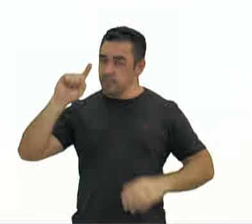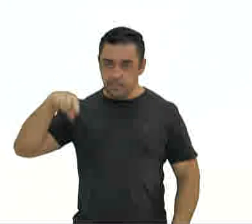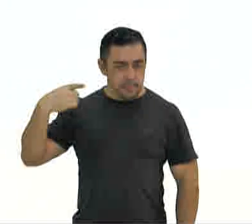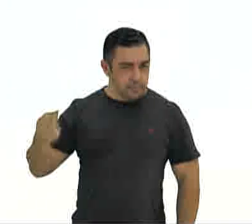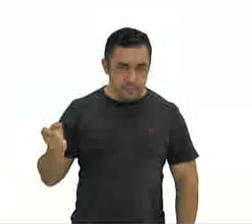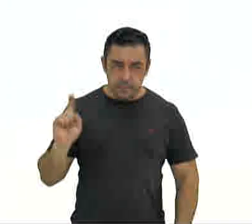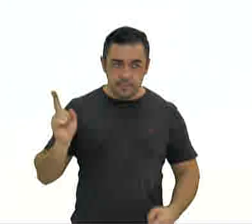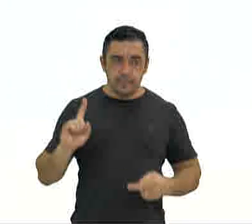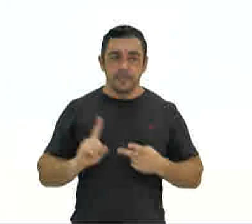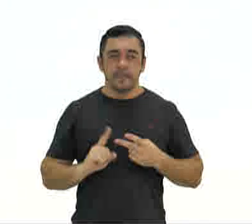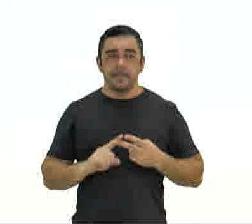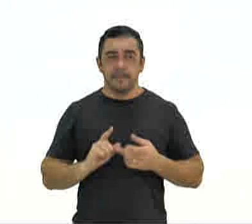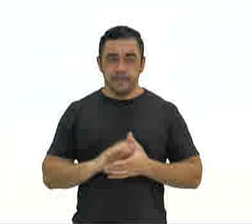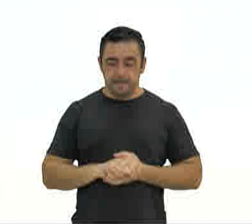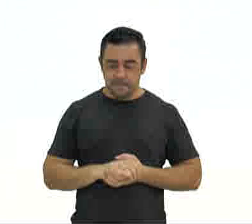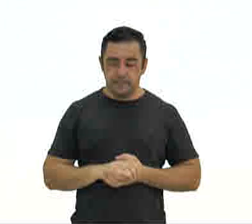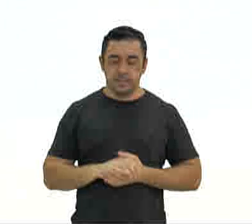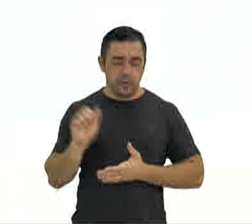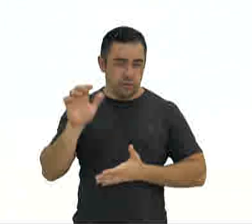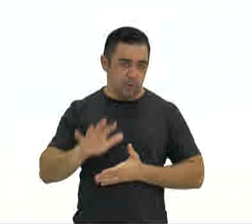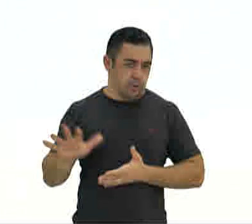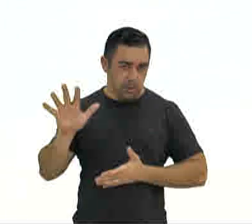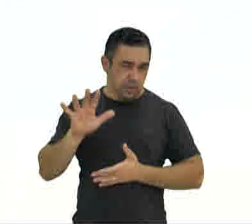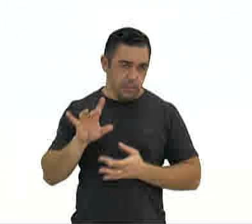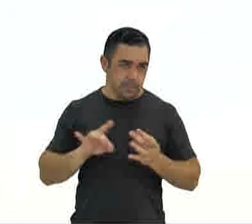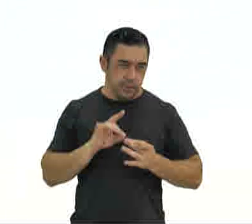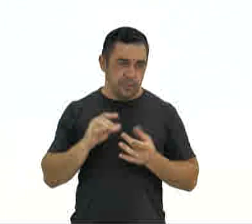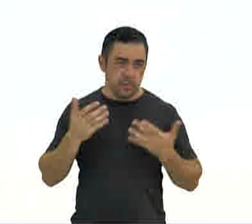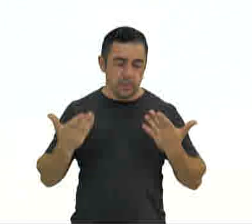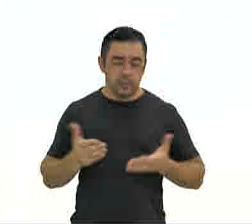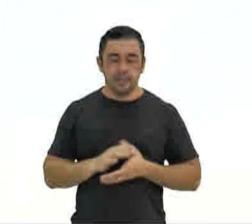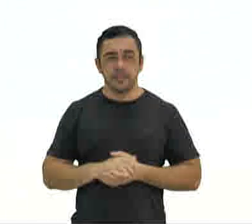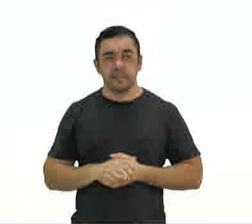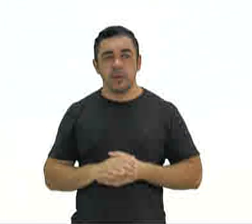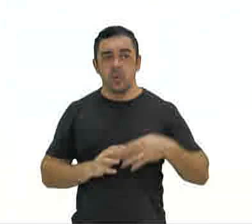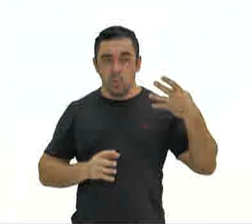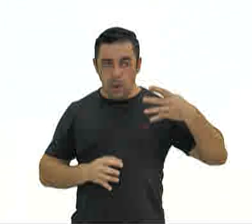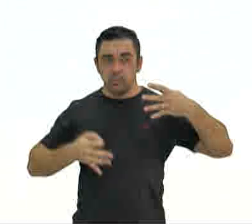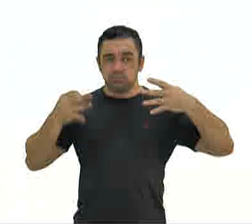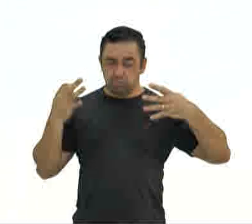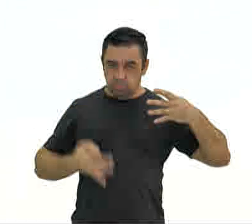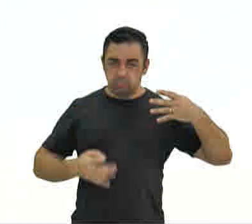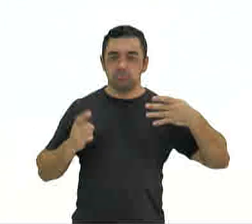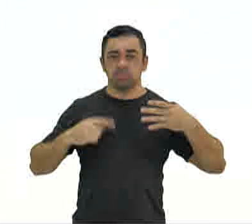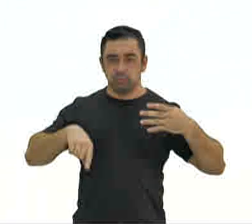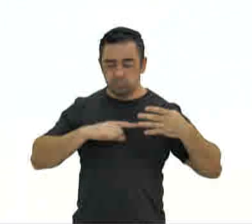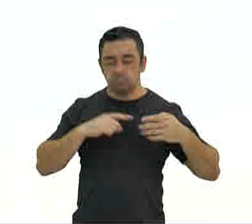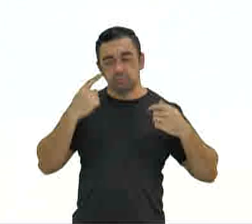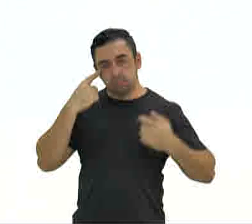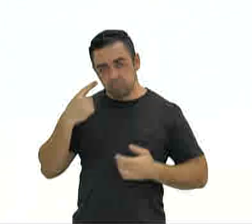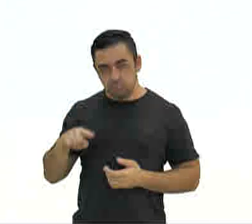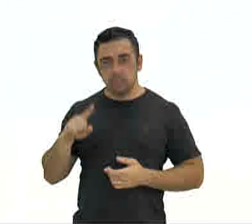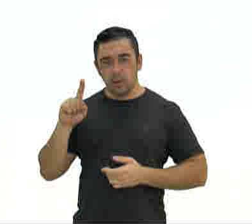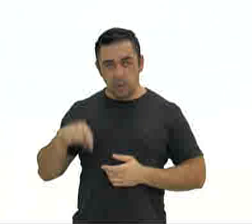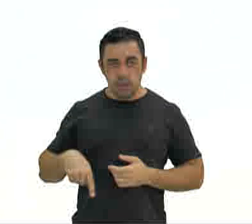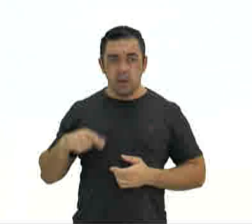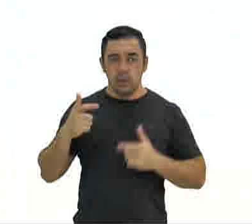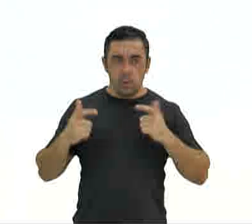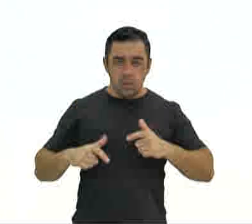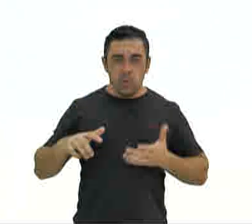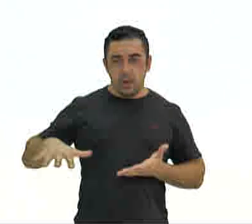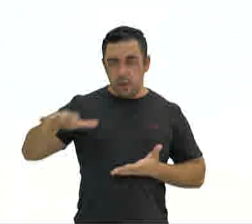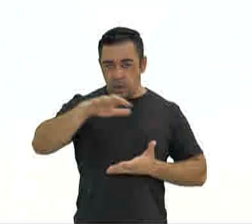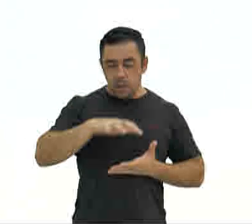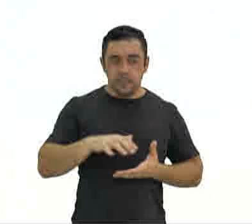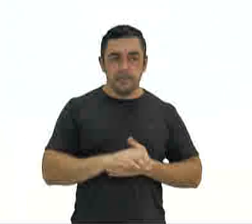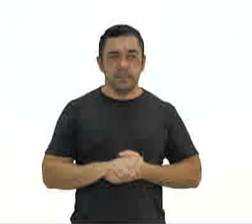à Revolução Industrial, porque está no geral, não especifica qual. A 4, sim, devemos levar em consideração o espaço